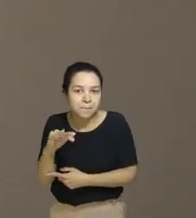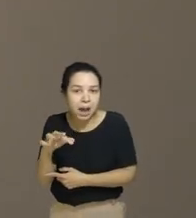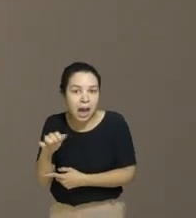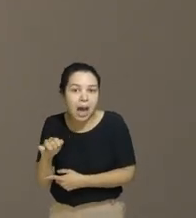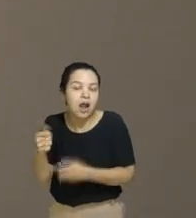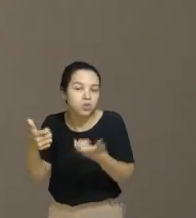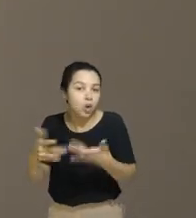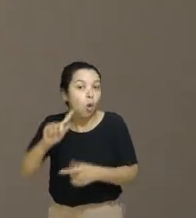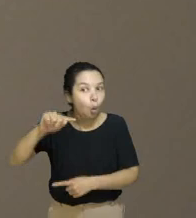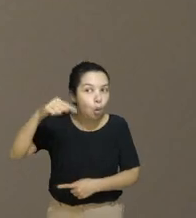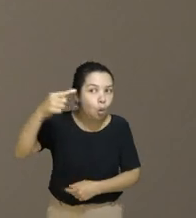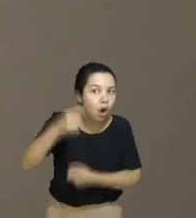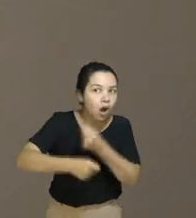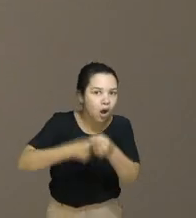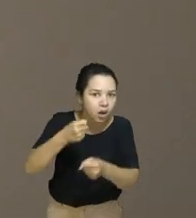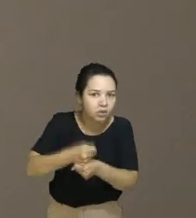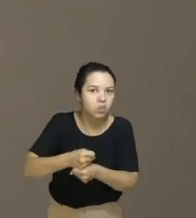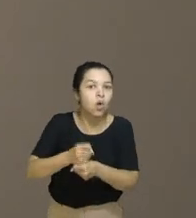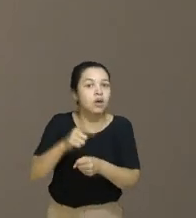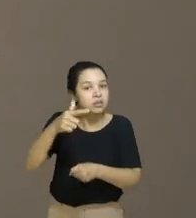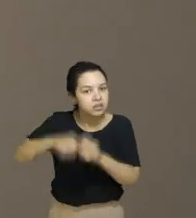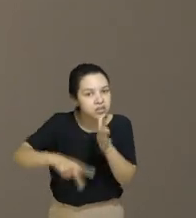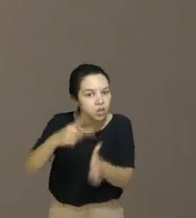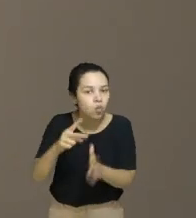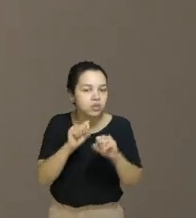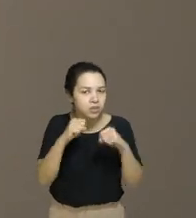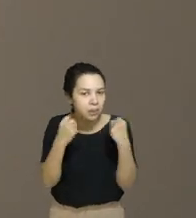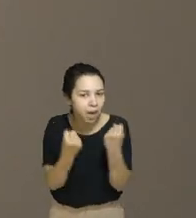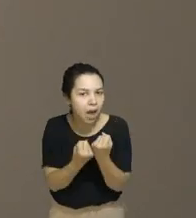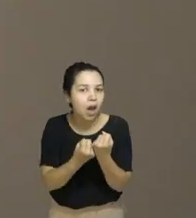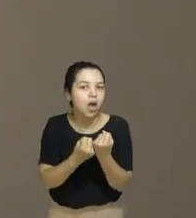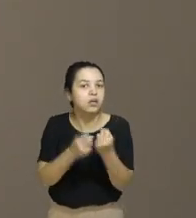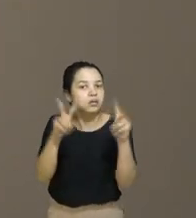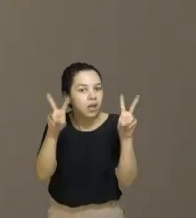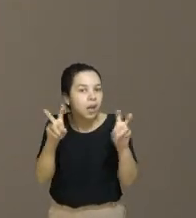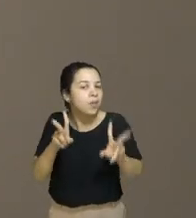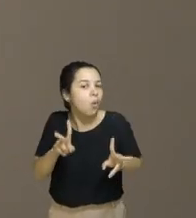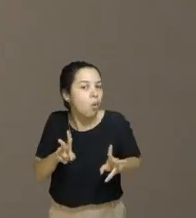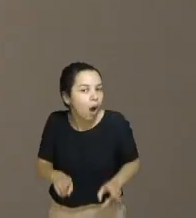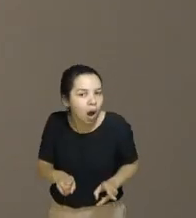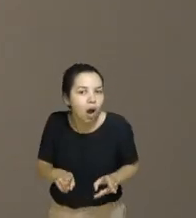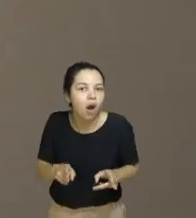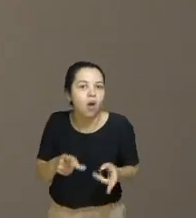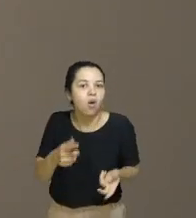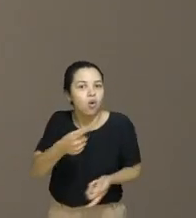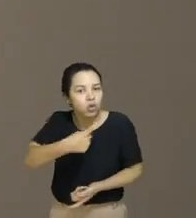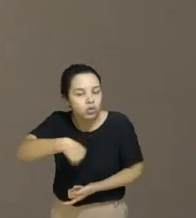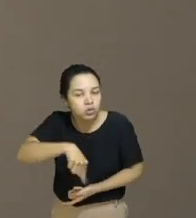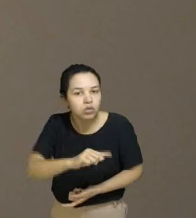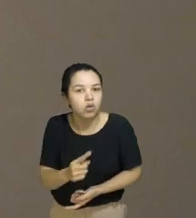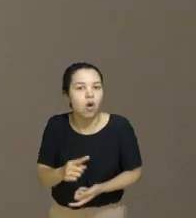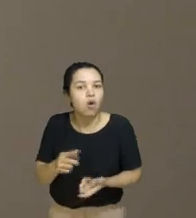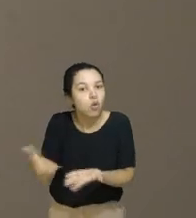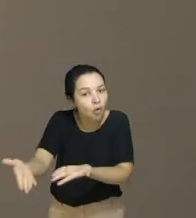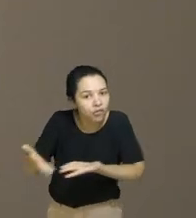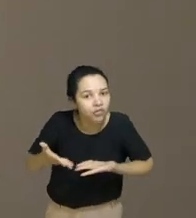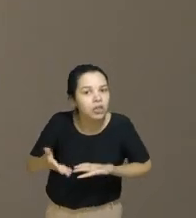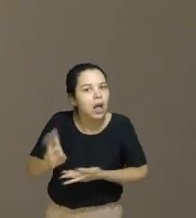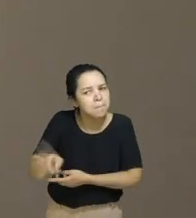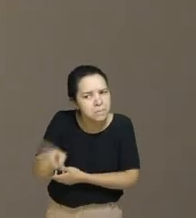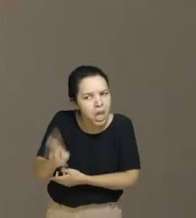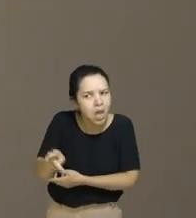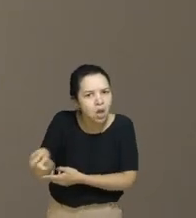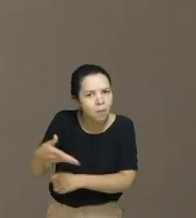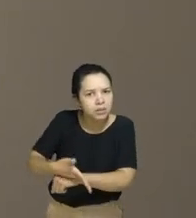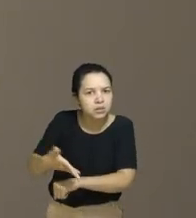vem, quando tiver o segundo seminário, a gente vai ter essa mesma lista, vamos convidar esses mesmos participantes a virem